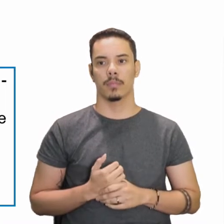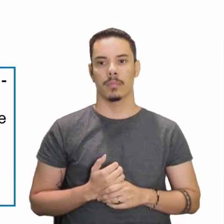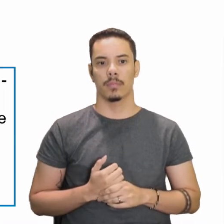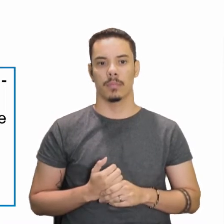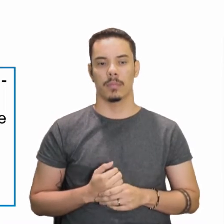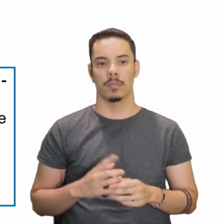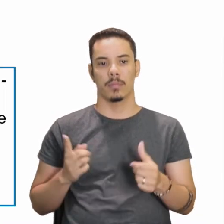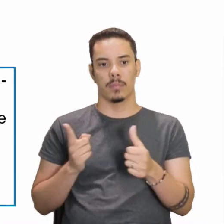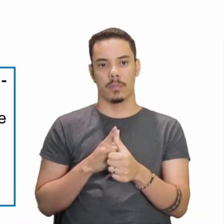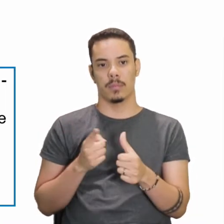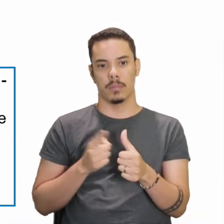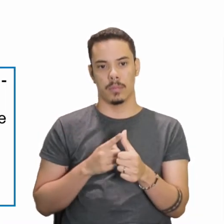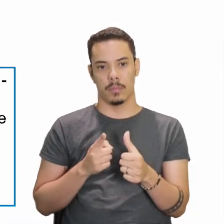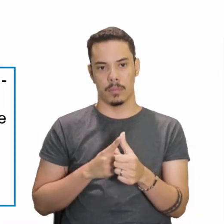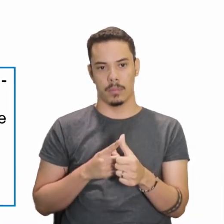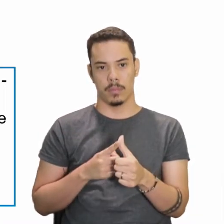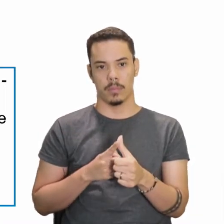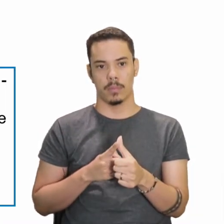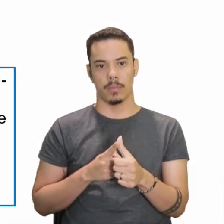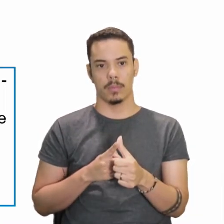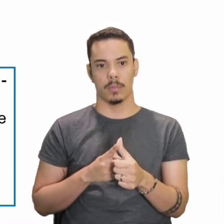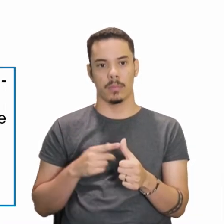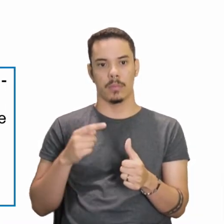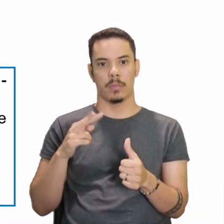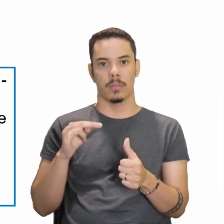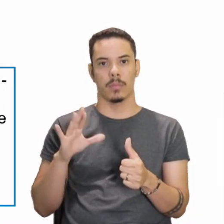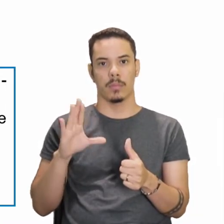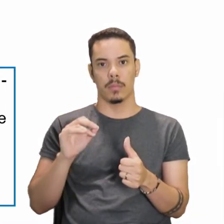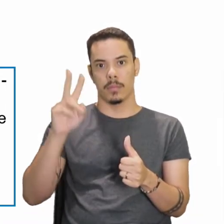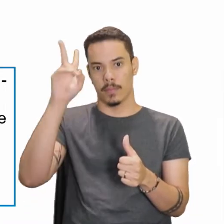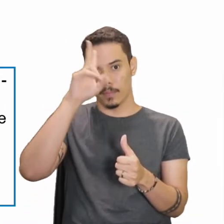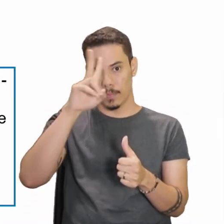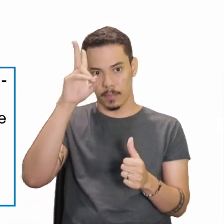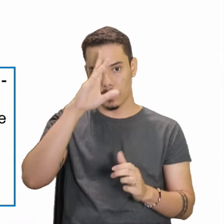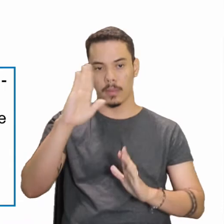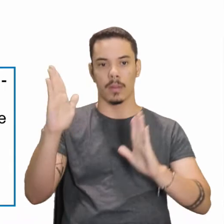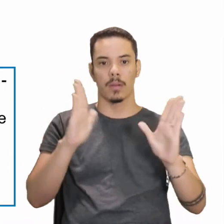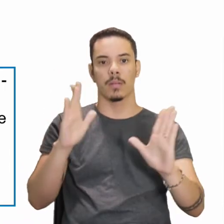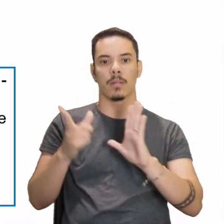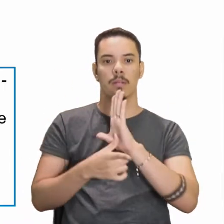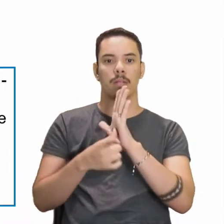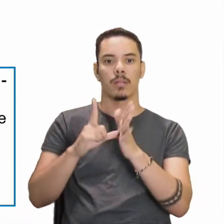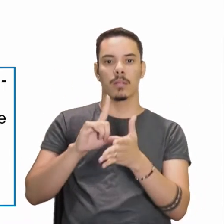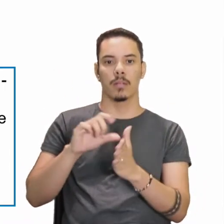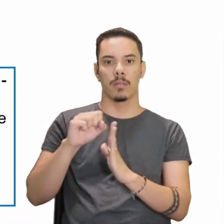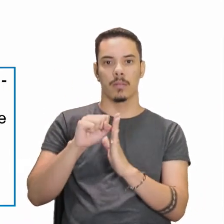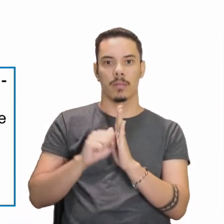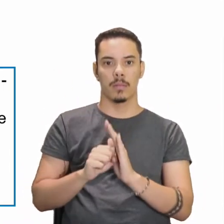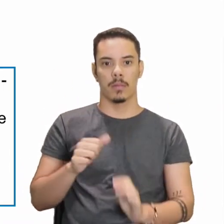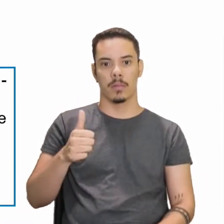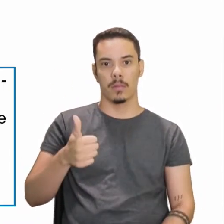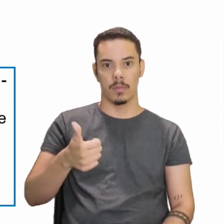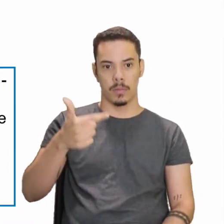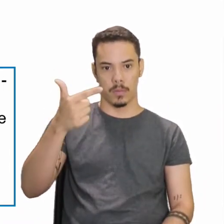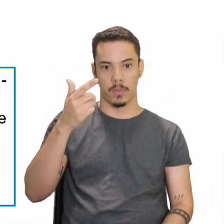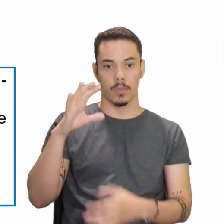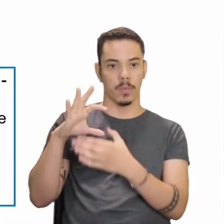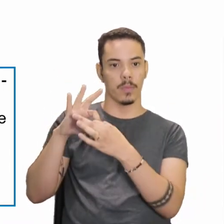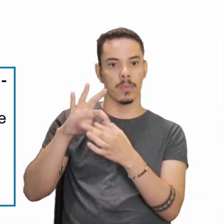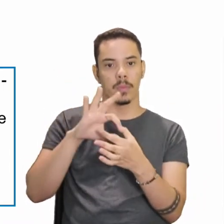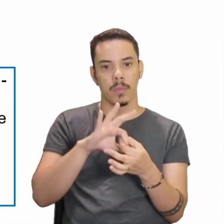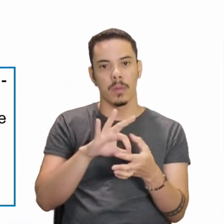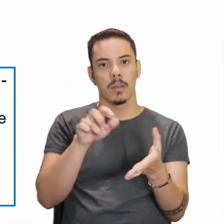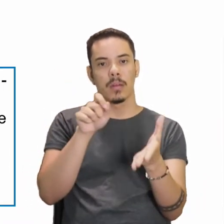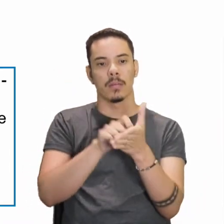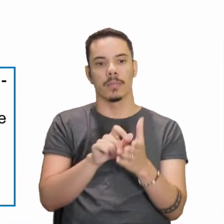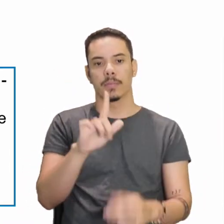fases. A primeira fase é a fase proto-histórica, período anterior ao século XII, com textos escritos